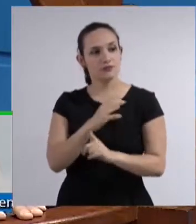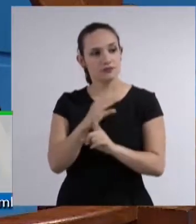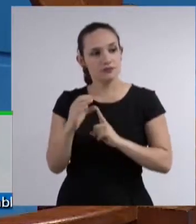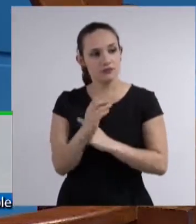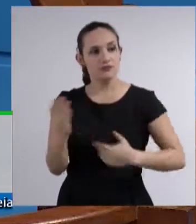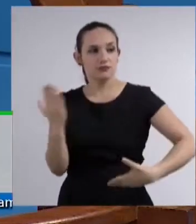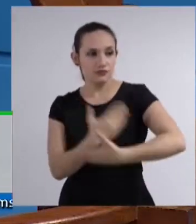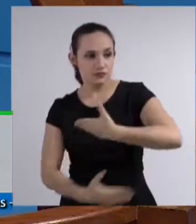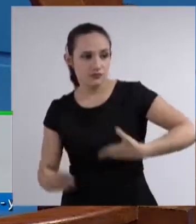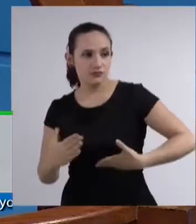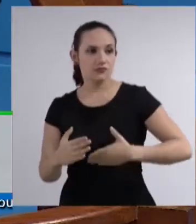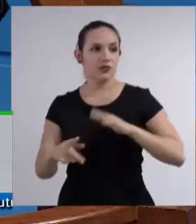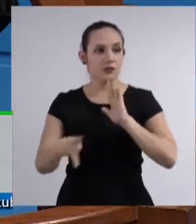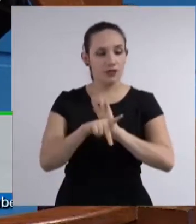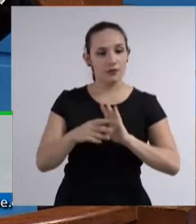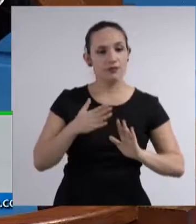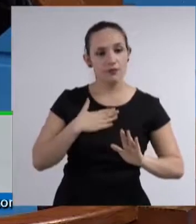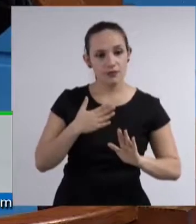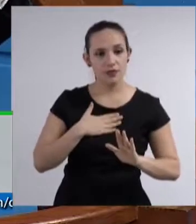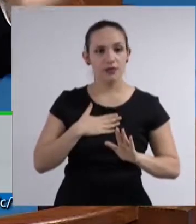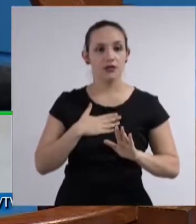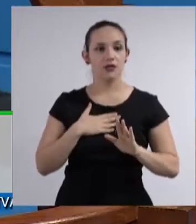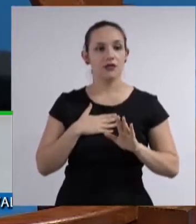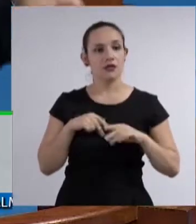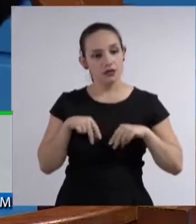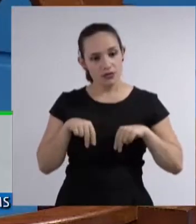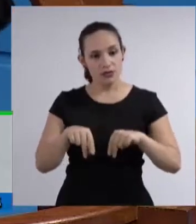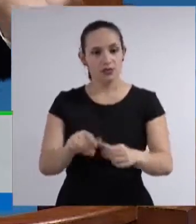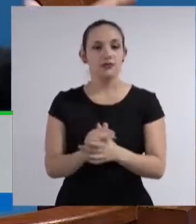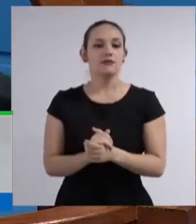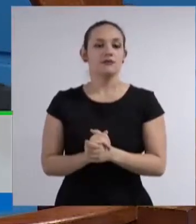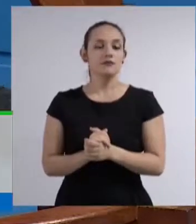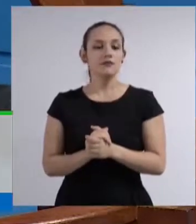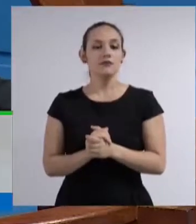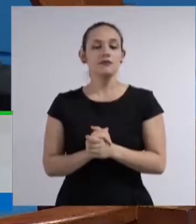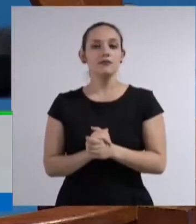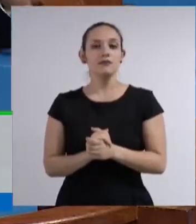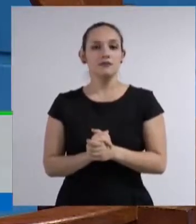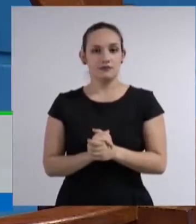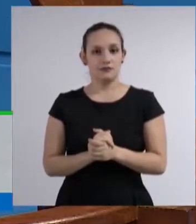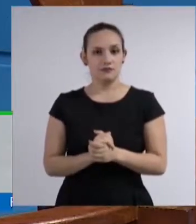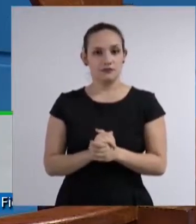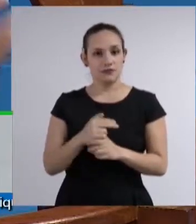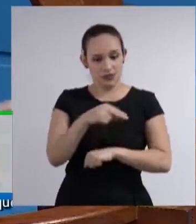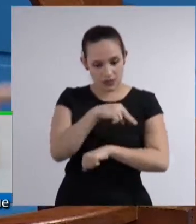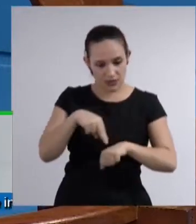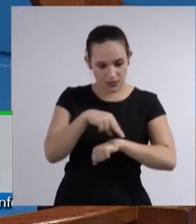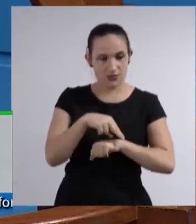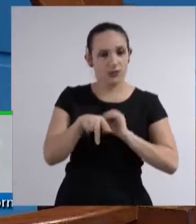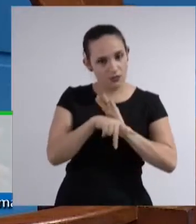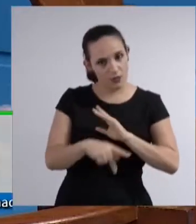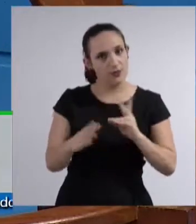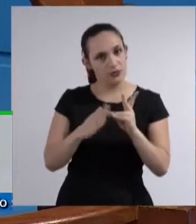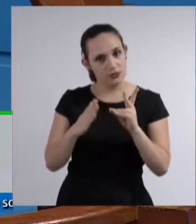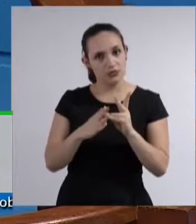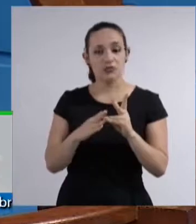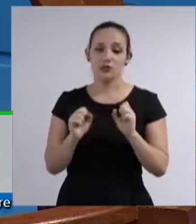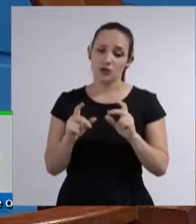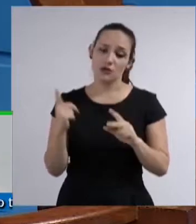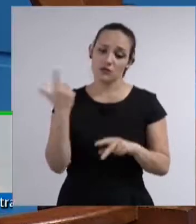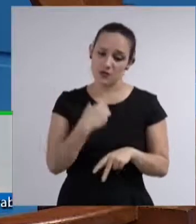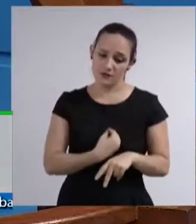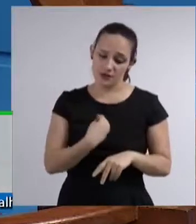de ter a posse da terra enquanto etnia, enquanto comunidade, e ali reproduzir a sua existência, a